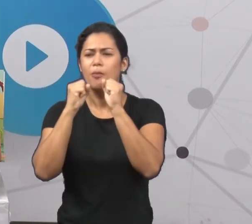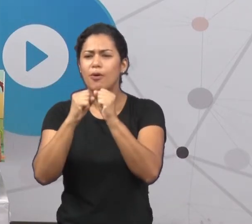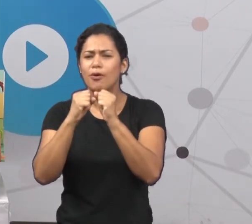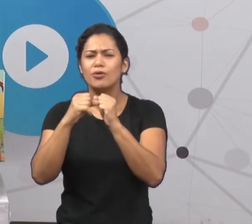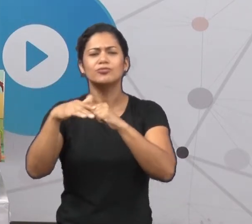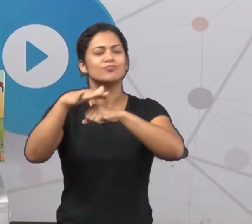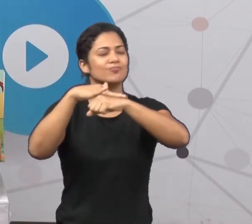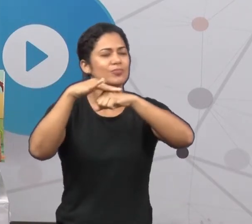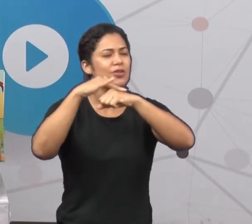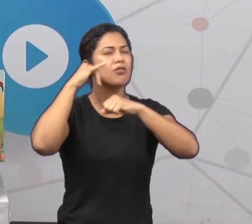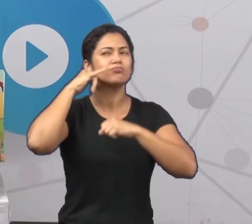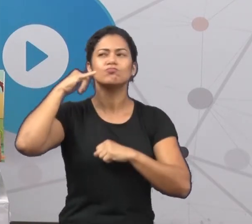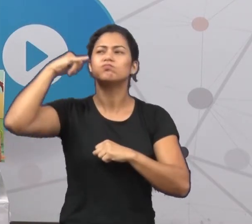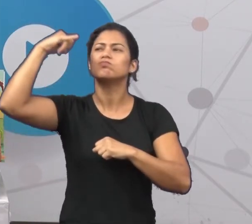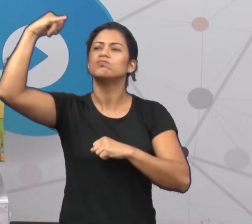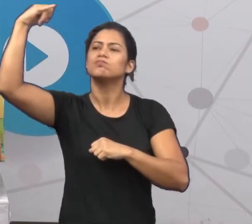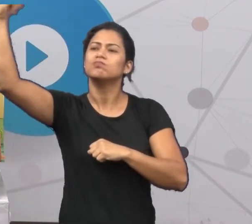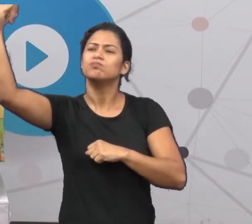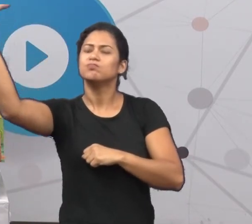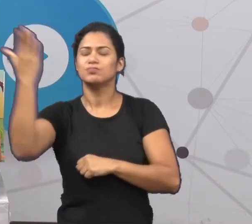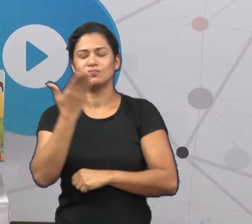rural fazer uma ligação